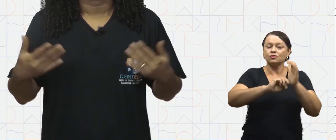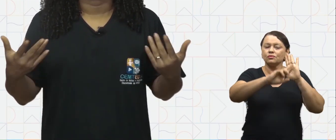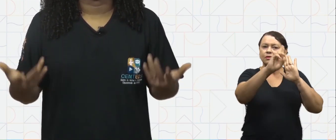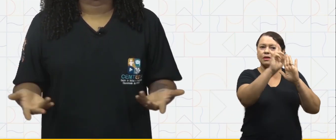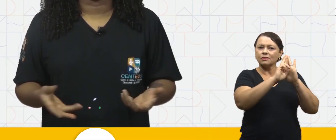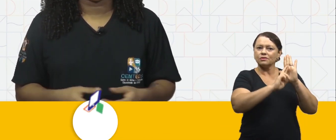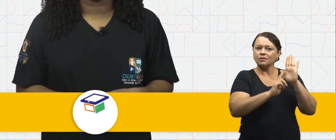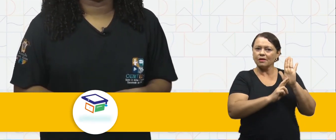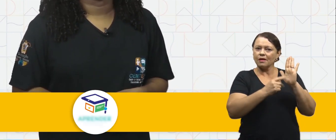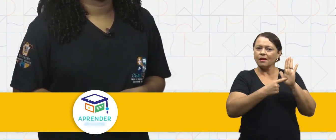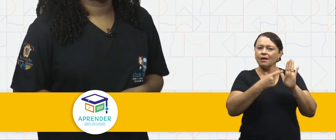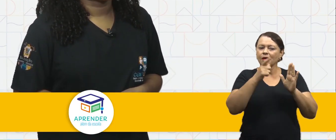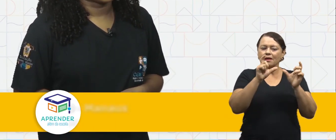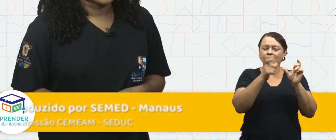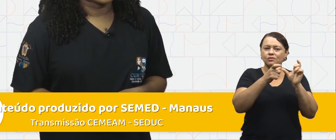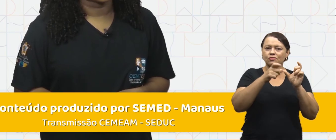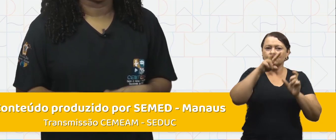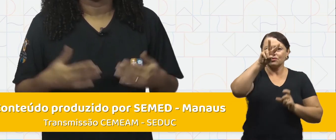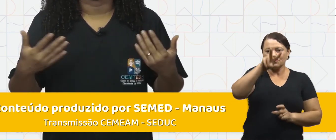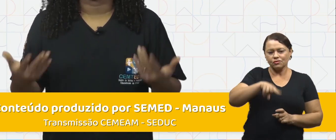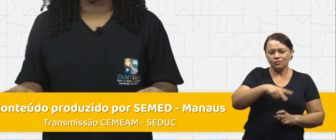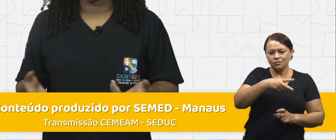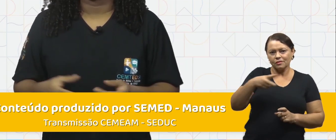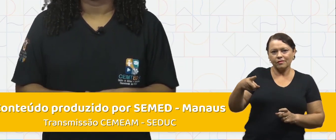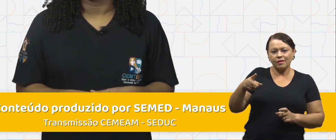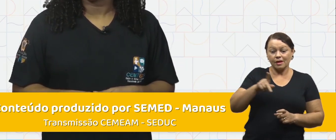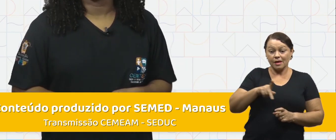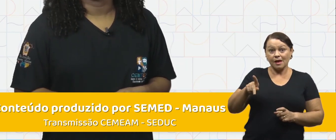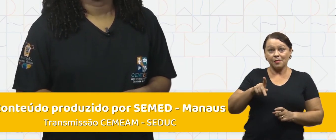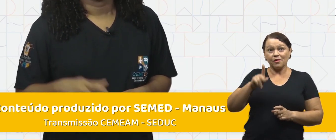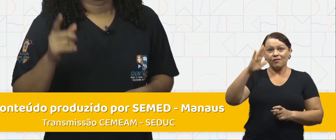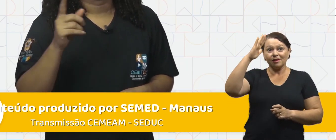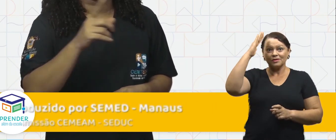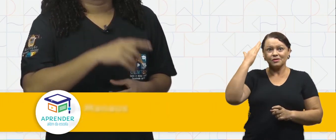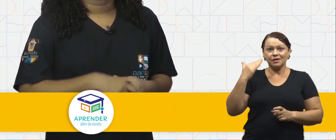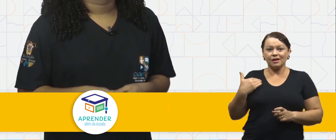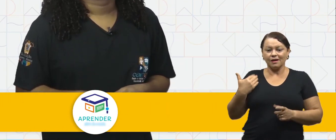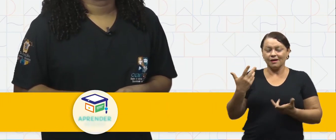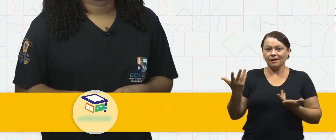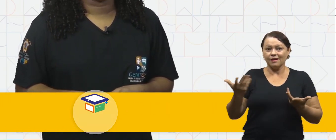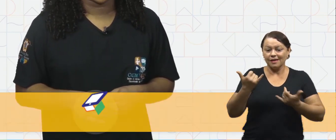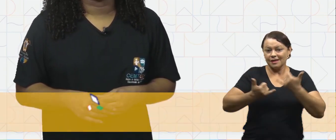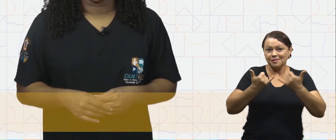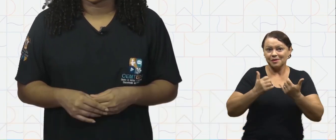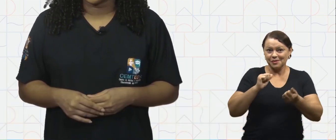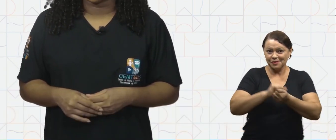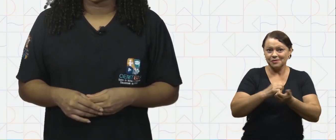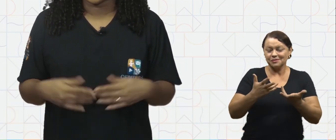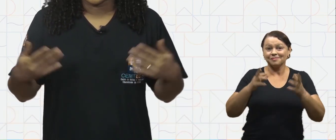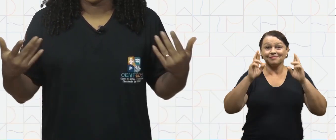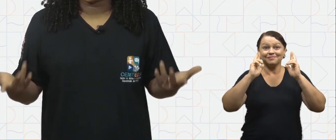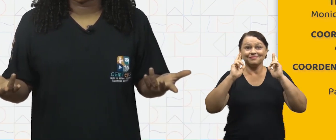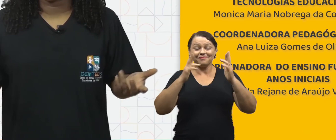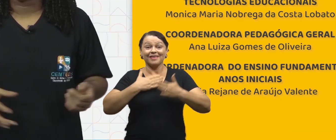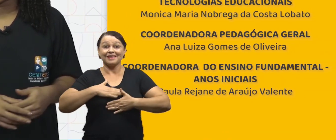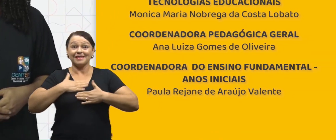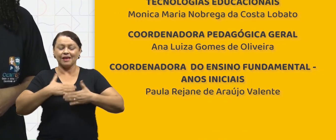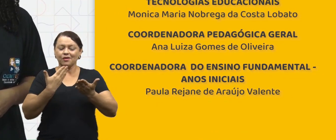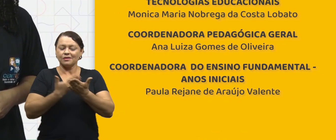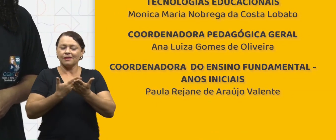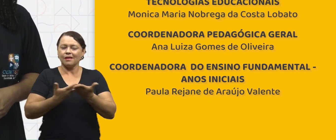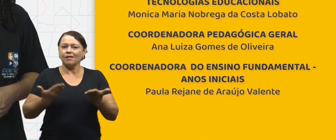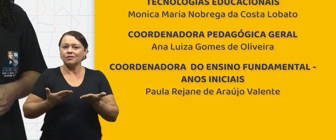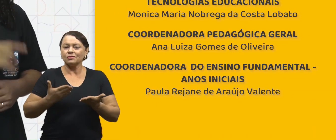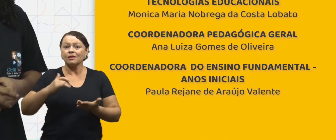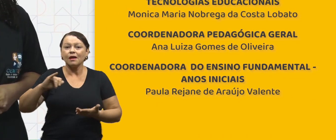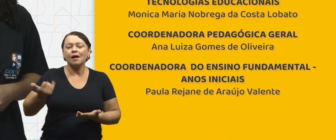velha e tivemos a participação da professora Hannah, que jogou uma partida comigo. Espero que você tenha gostado da aula de hoje. Aproveite que a aula